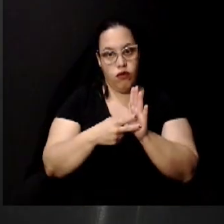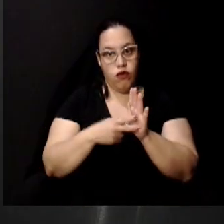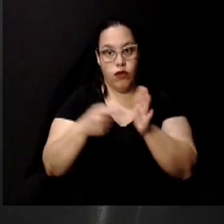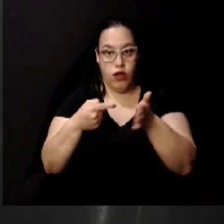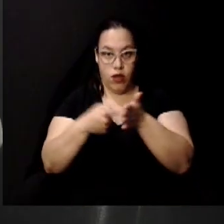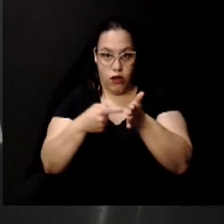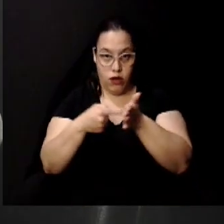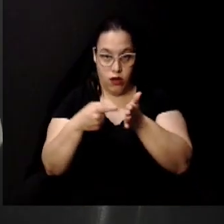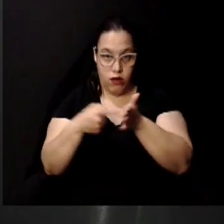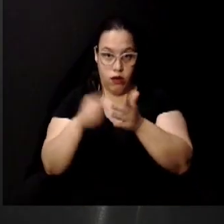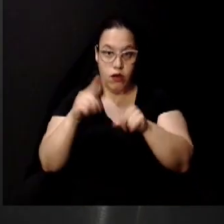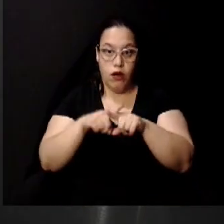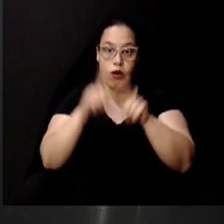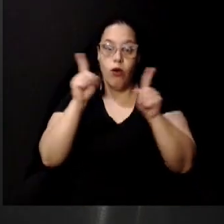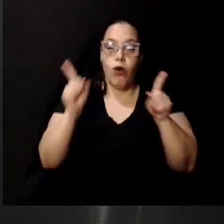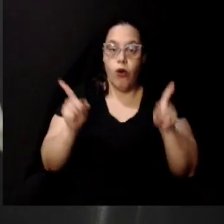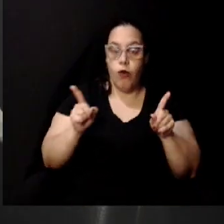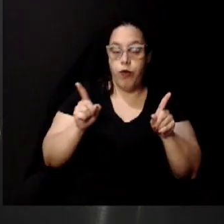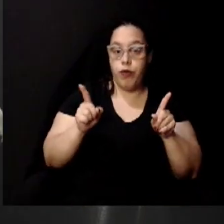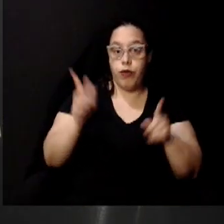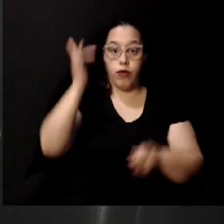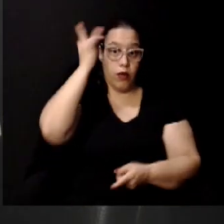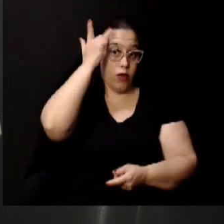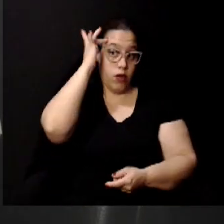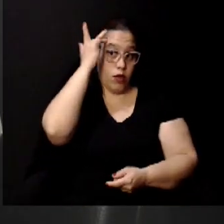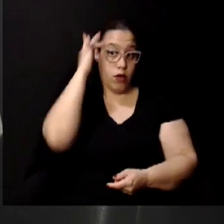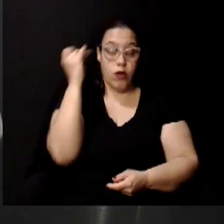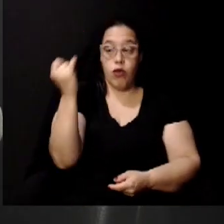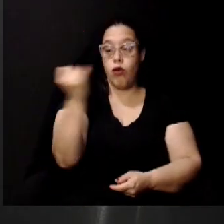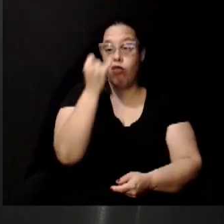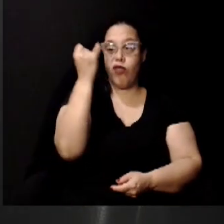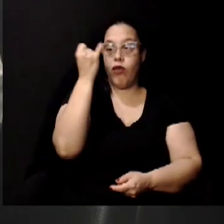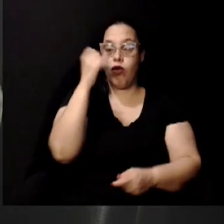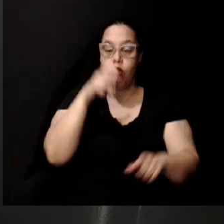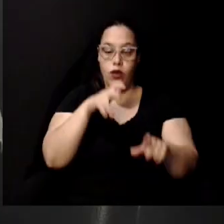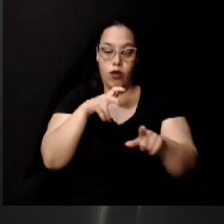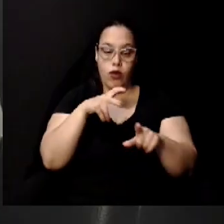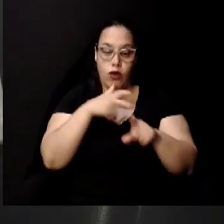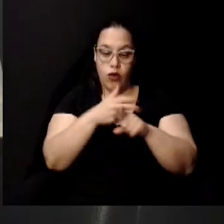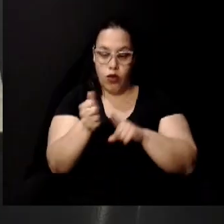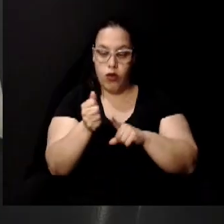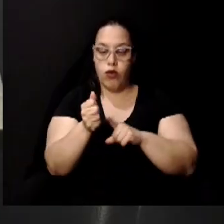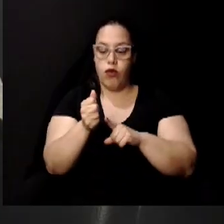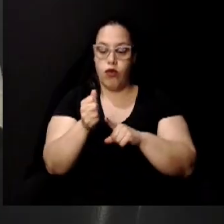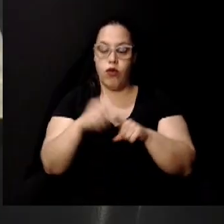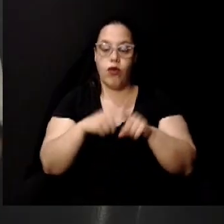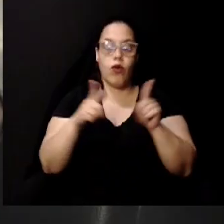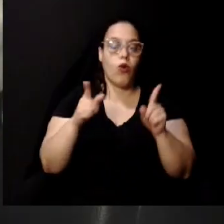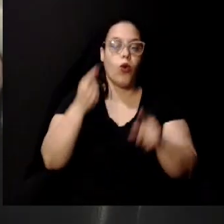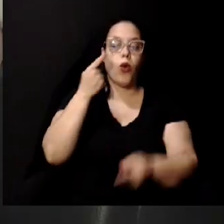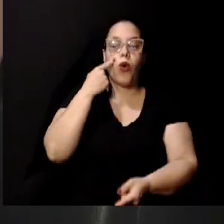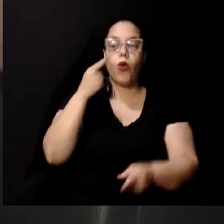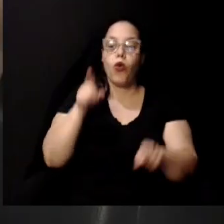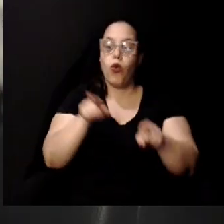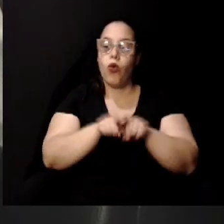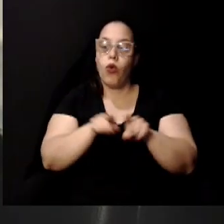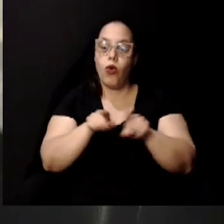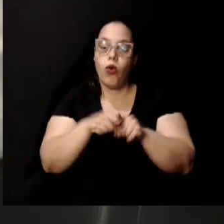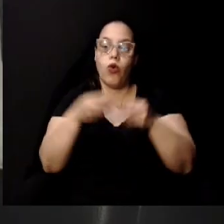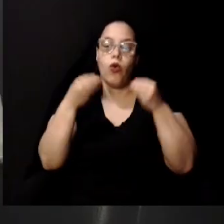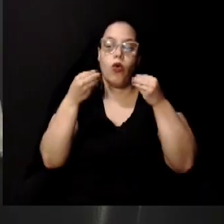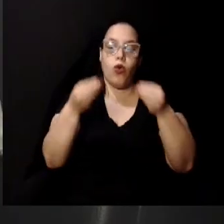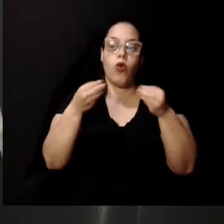que eu acho que é importante, foi uma conquista ter um canal de denúncias, mas o que a gente vê também é que como você dá consequência a